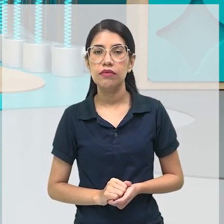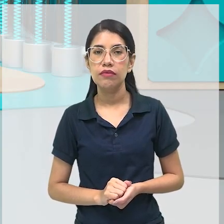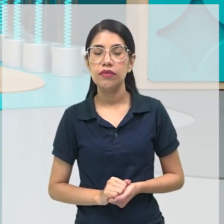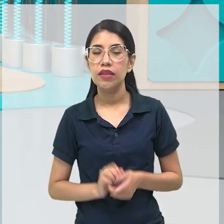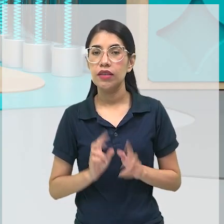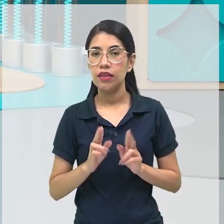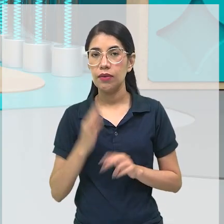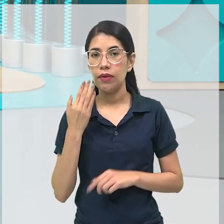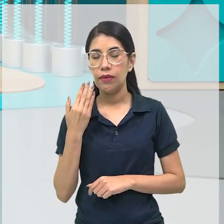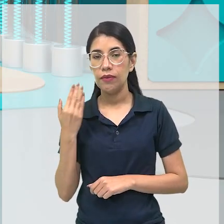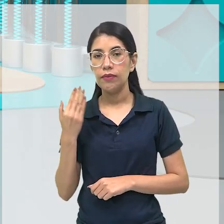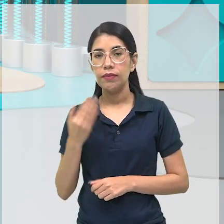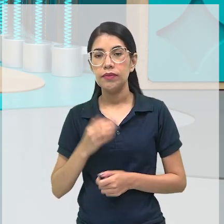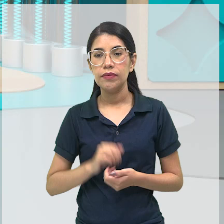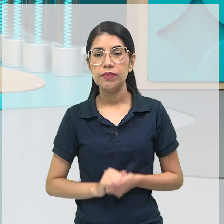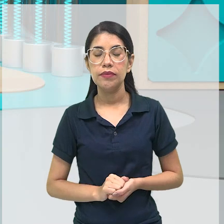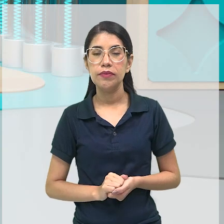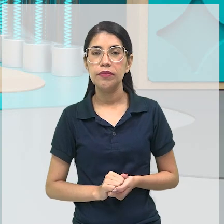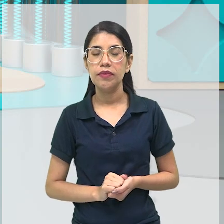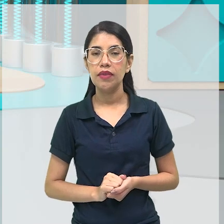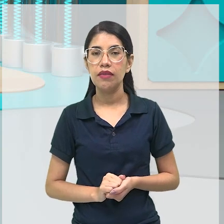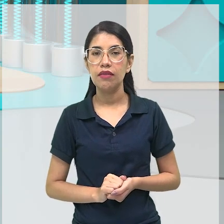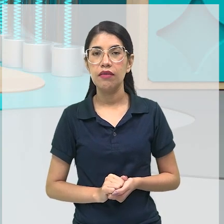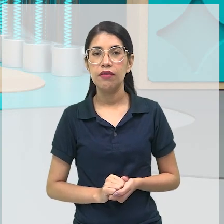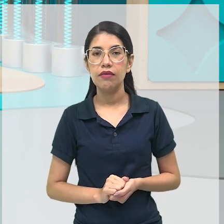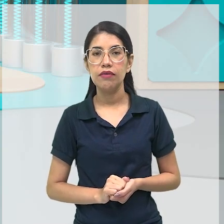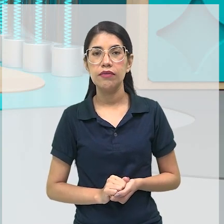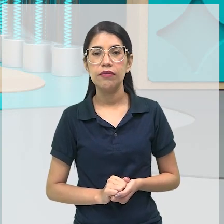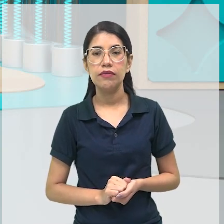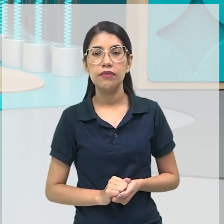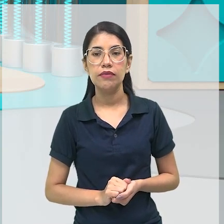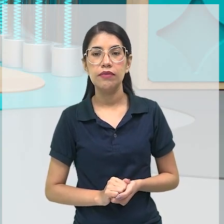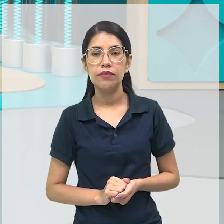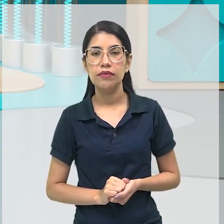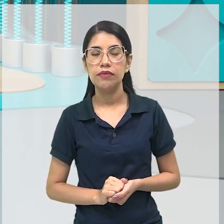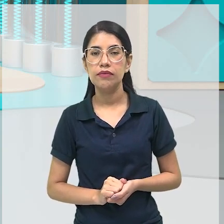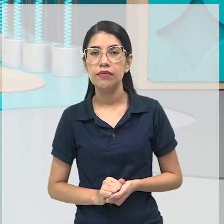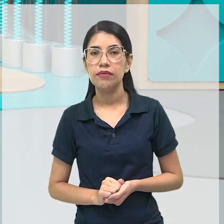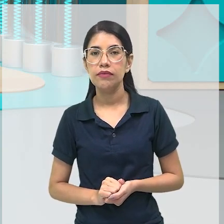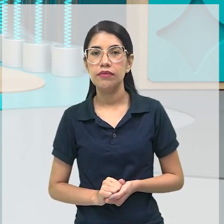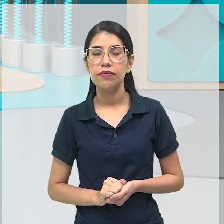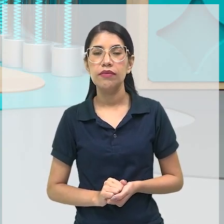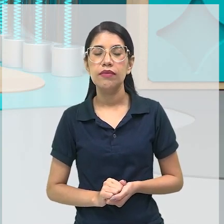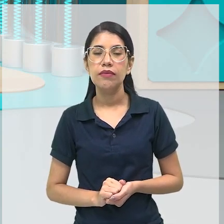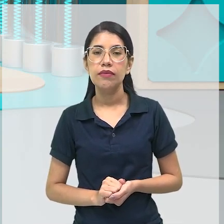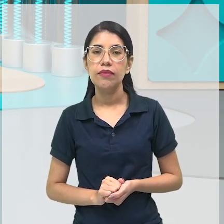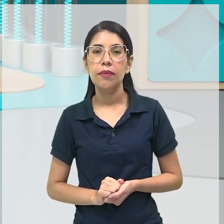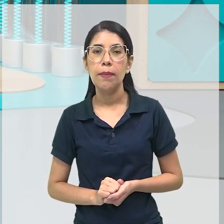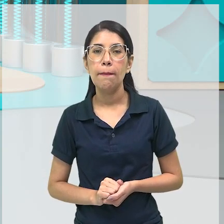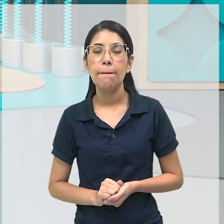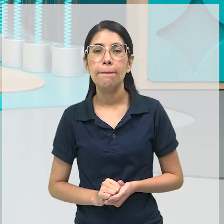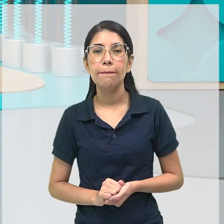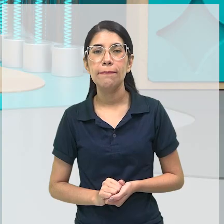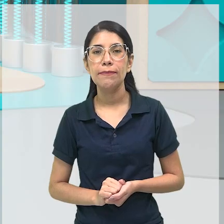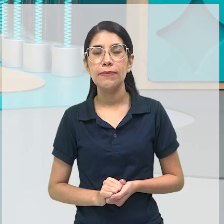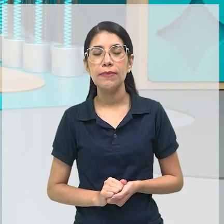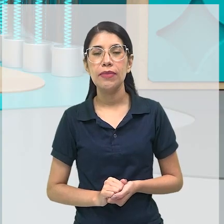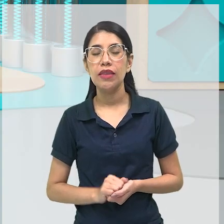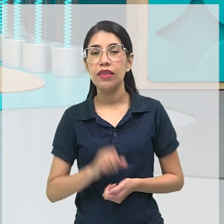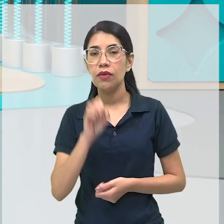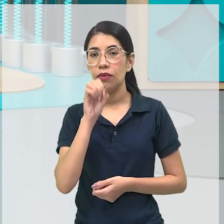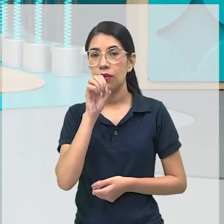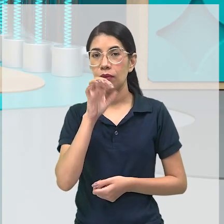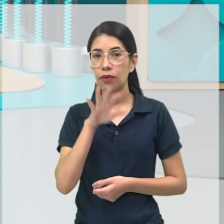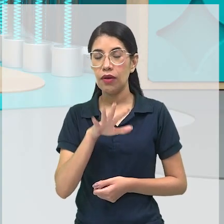Certo? Fazendo um pouco mais aberto. Então não é o biquinho, não. É um pouco mais aberto. Certo? E aí você solta o